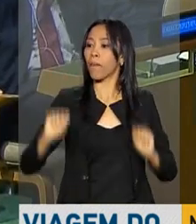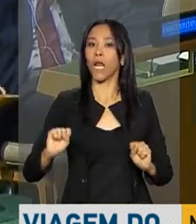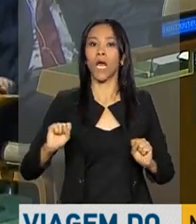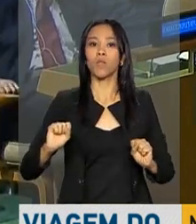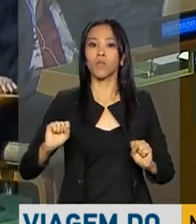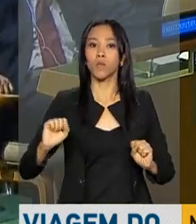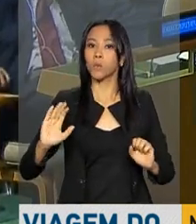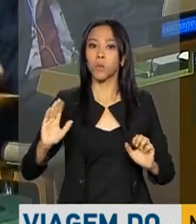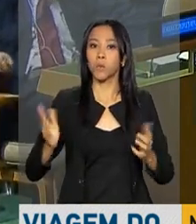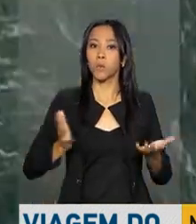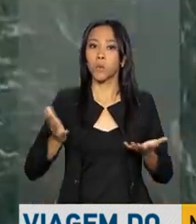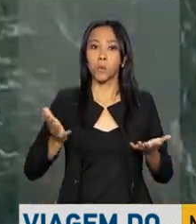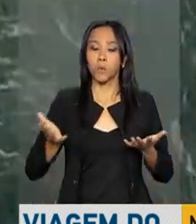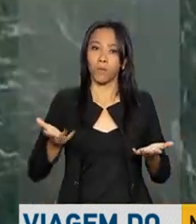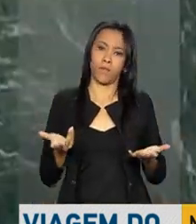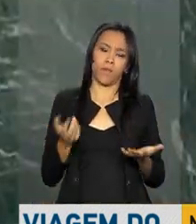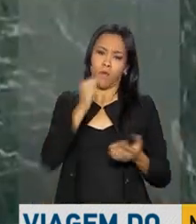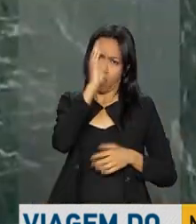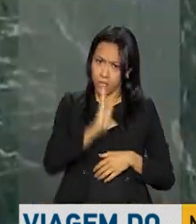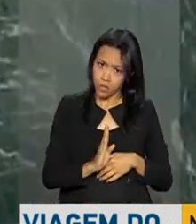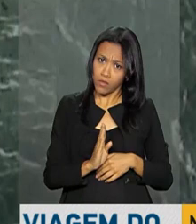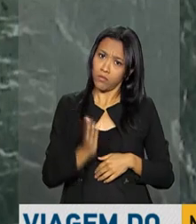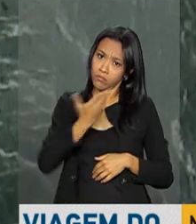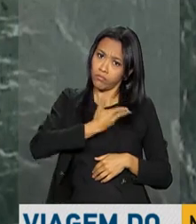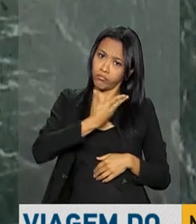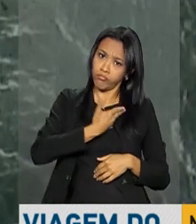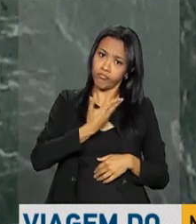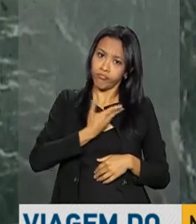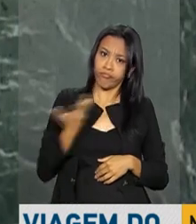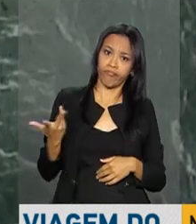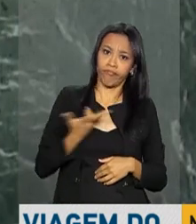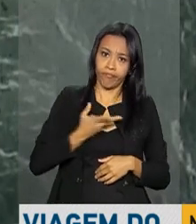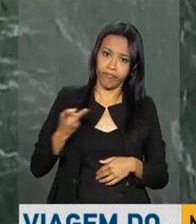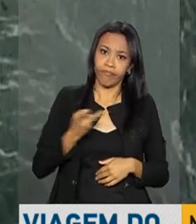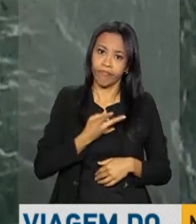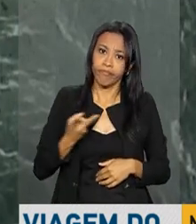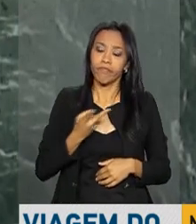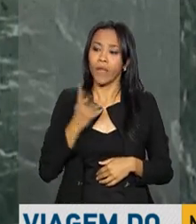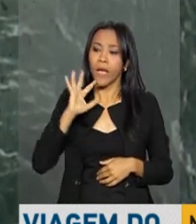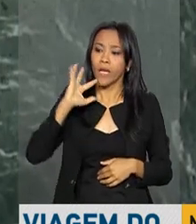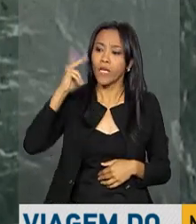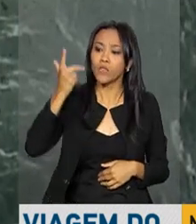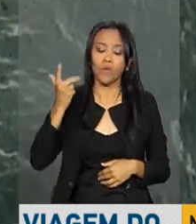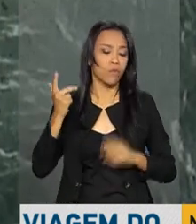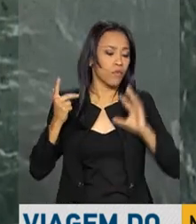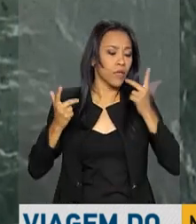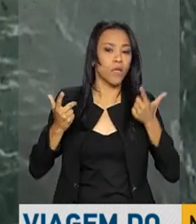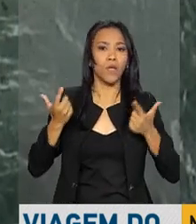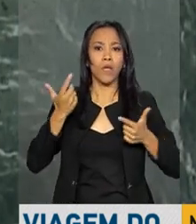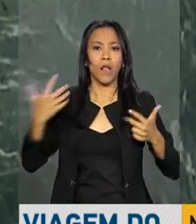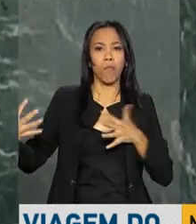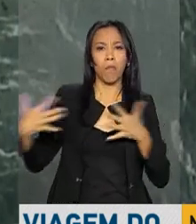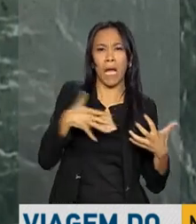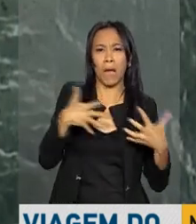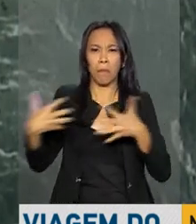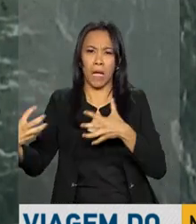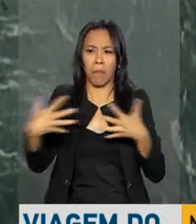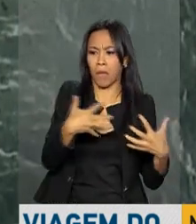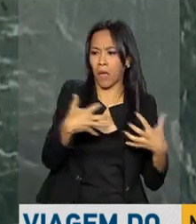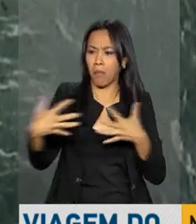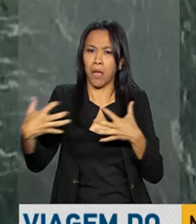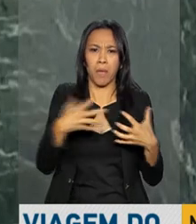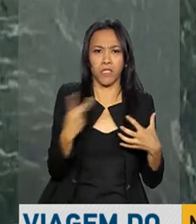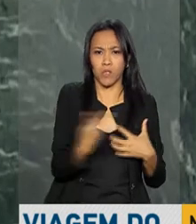palestinos e israelenses, o Brasil segue favorecendo a solução de dois estados, convivendo em